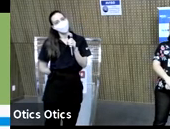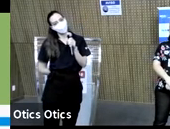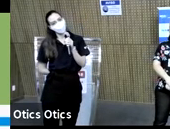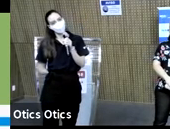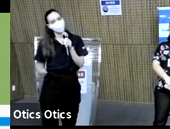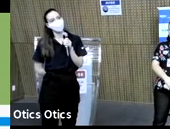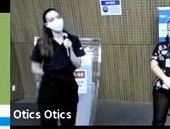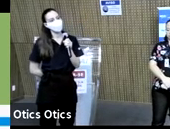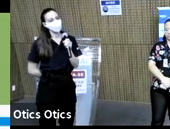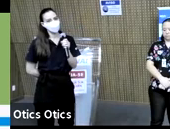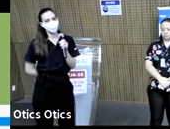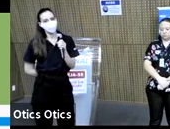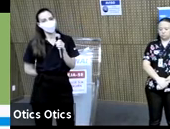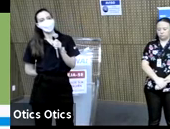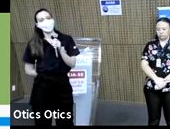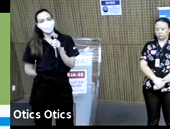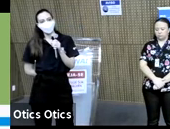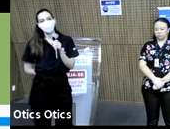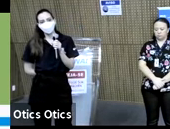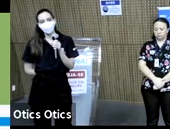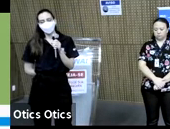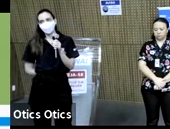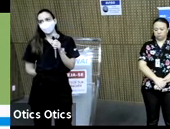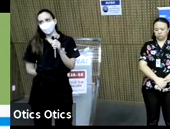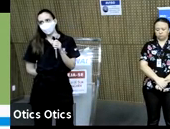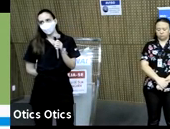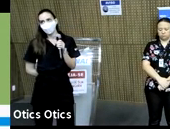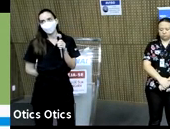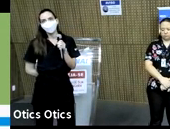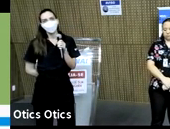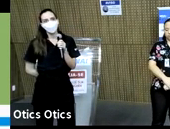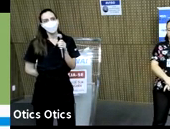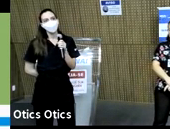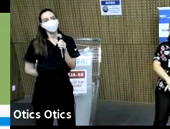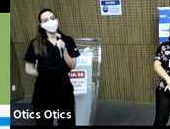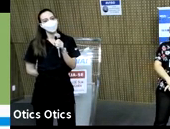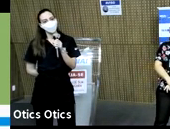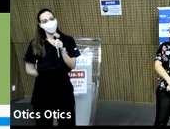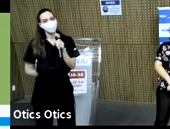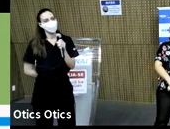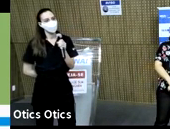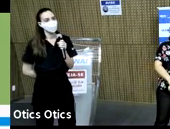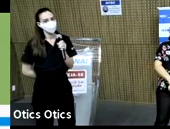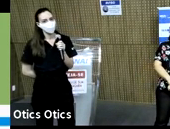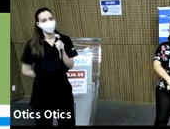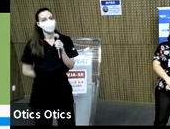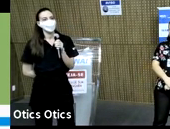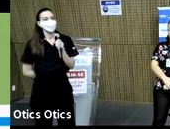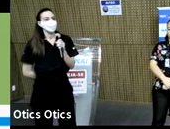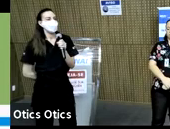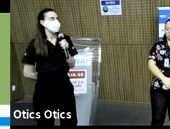implantado, porque a coordenadora, inclusive, que fez essa capacitação, ela foi lotada em outra unidade agora,